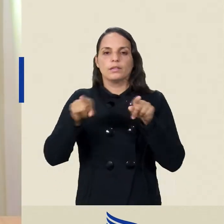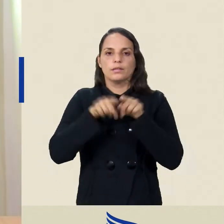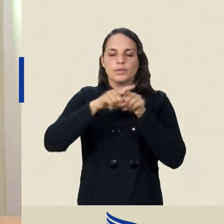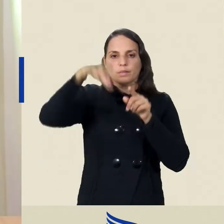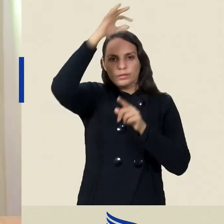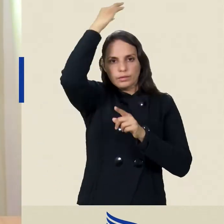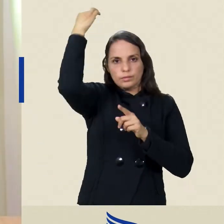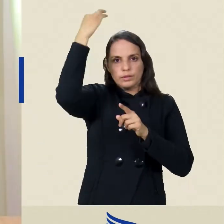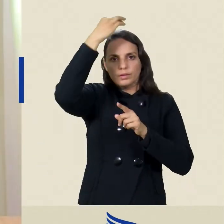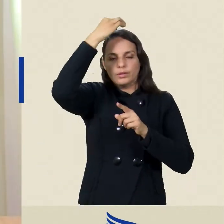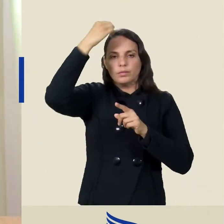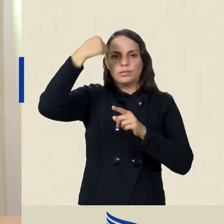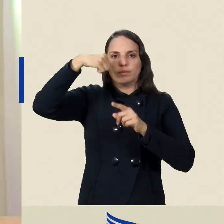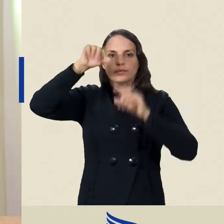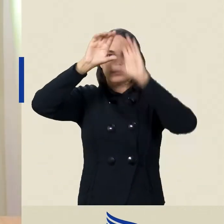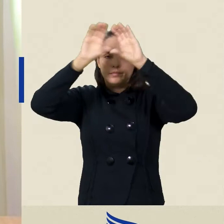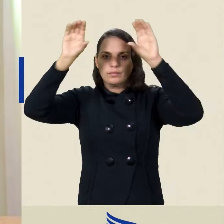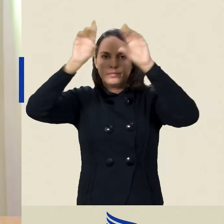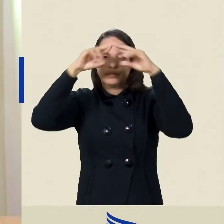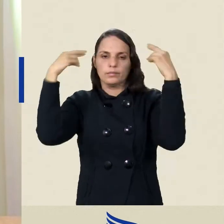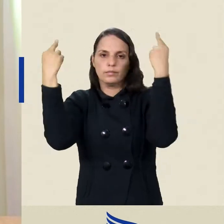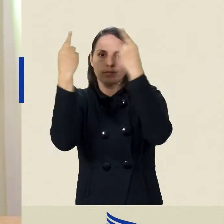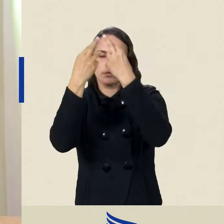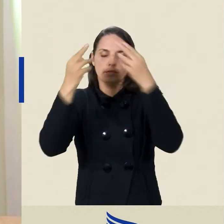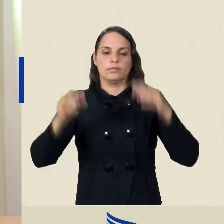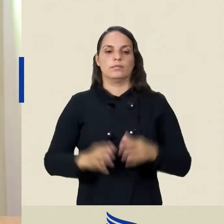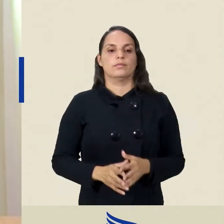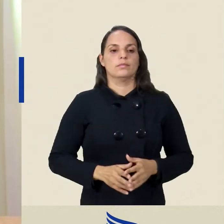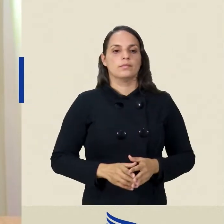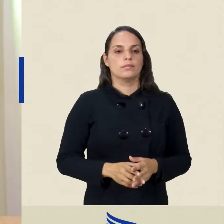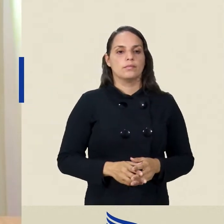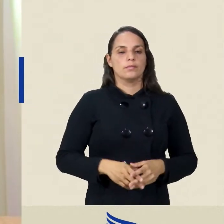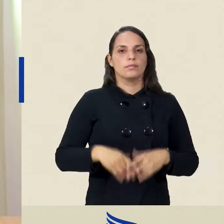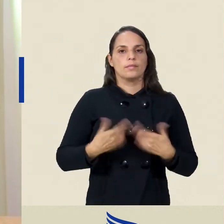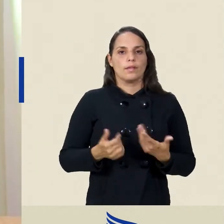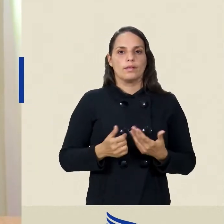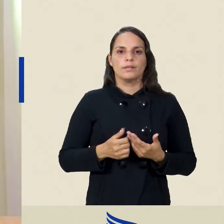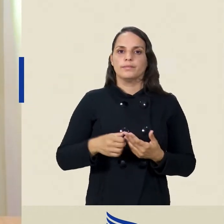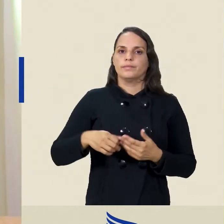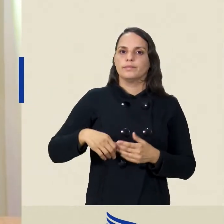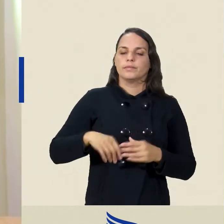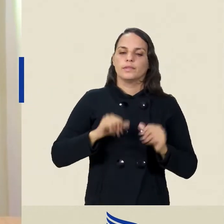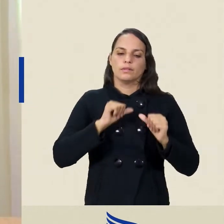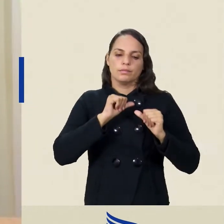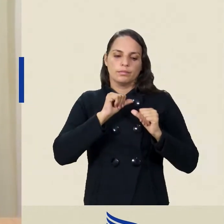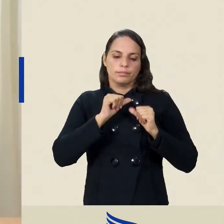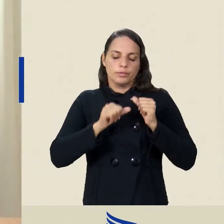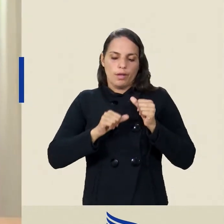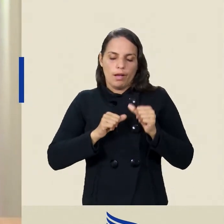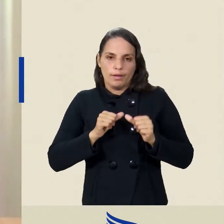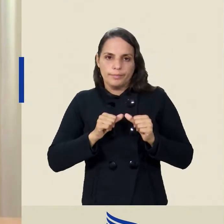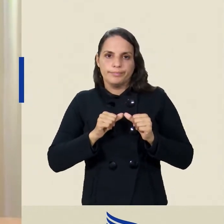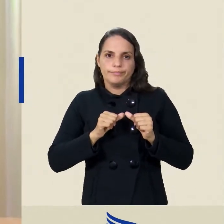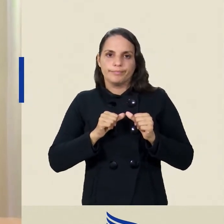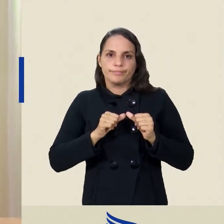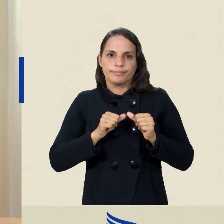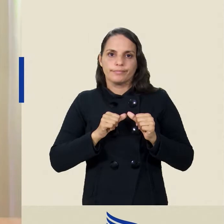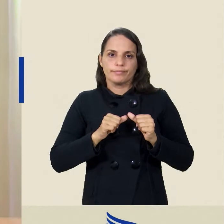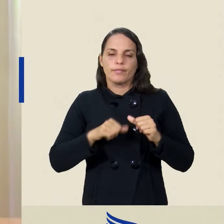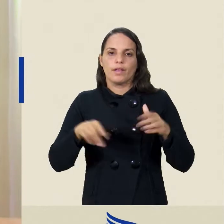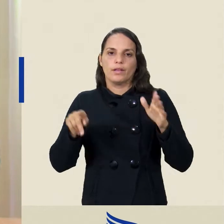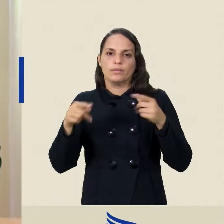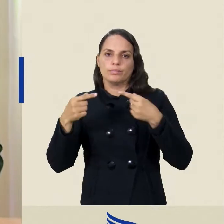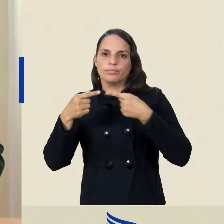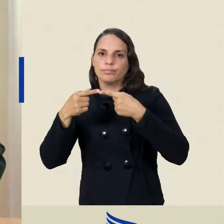Deus. Nascer do alto. Esta é a condição, pois o homem natural não pode ver